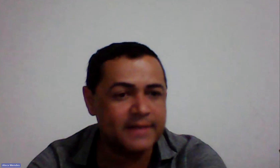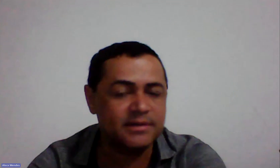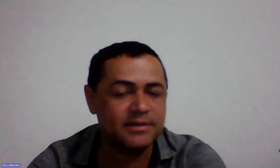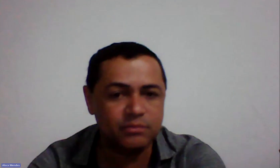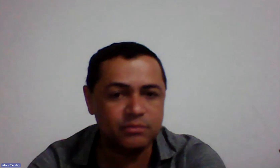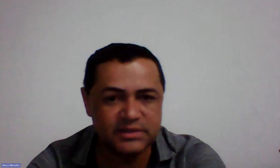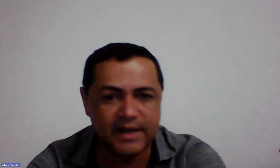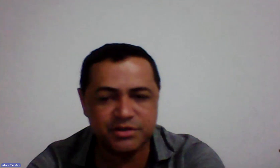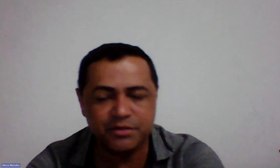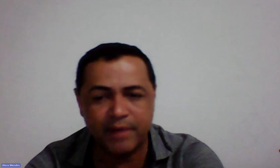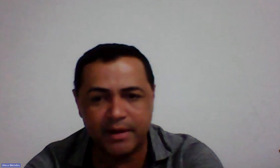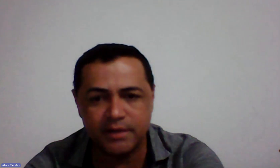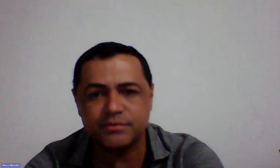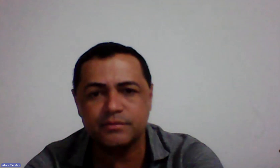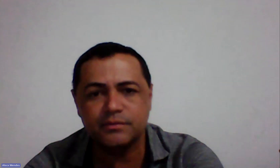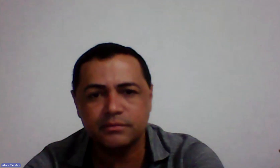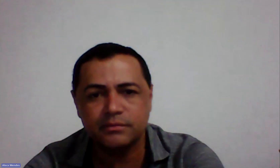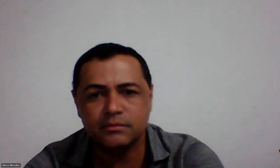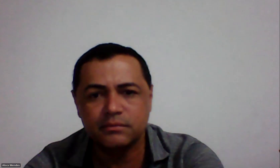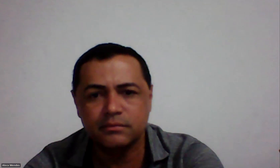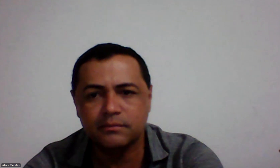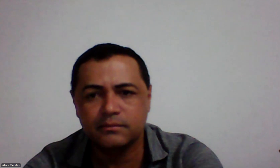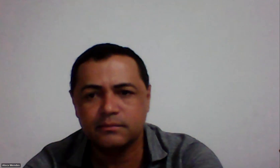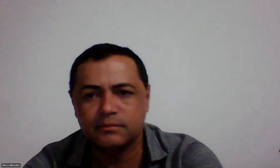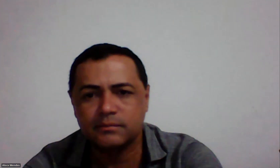tudo em paz, então, tudo certinho, é isso?